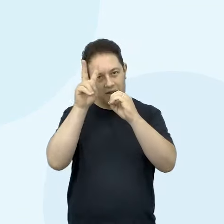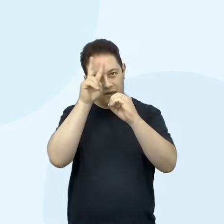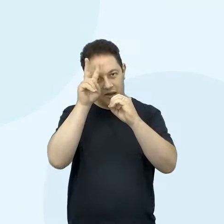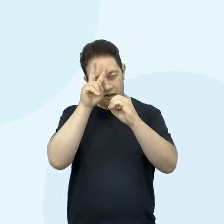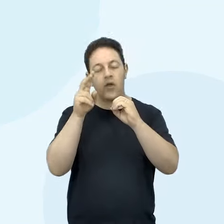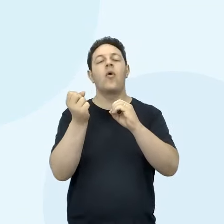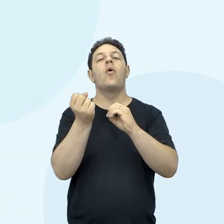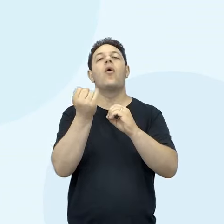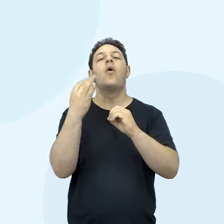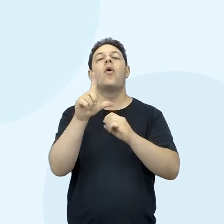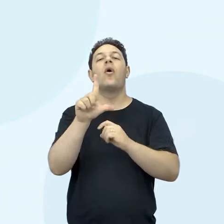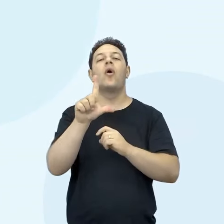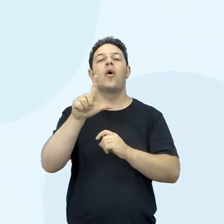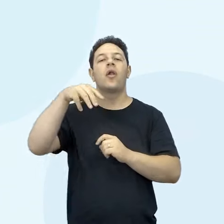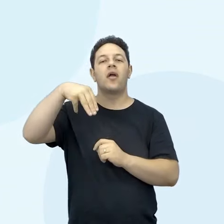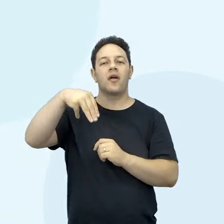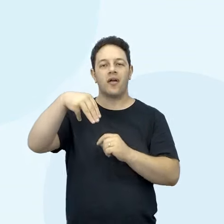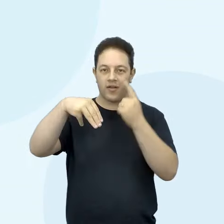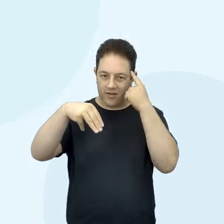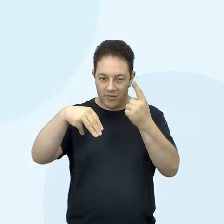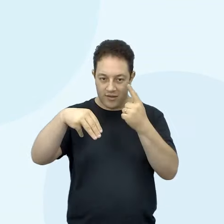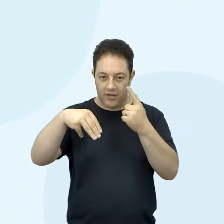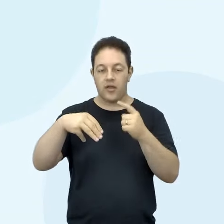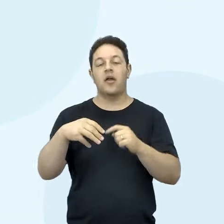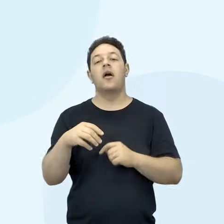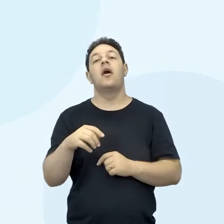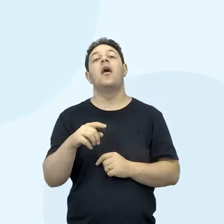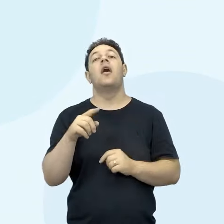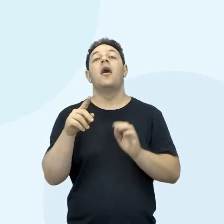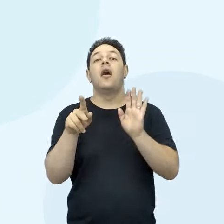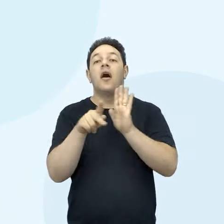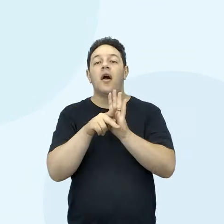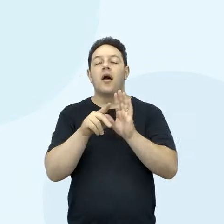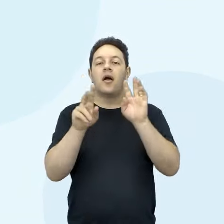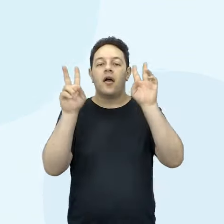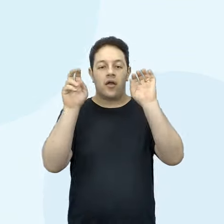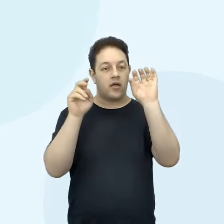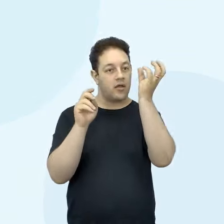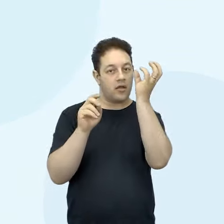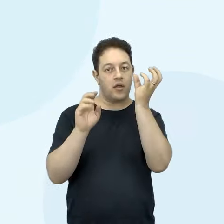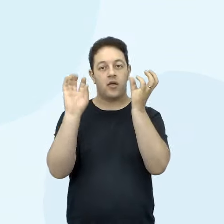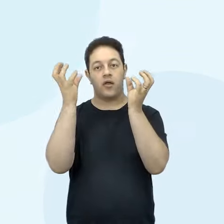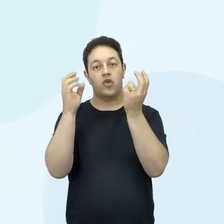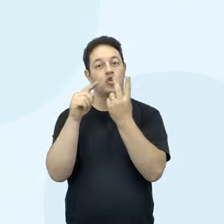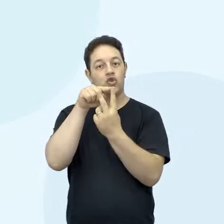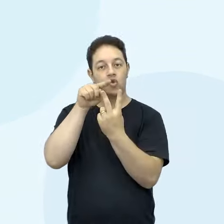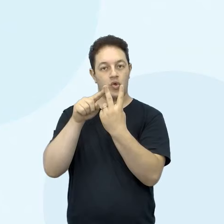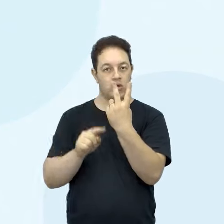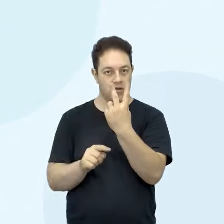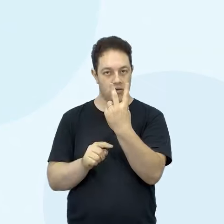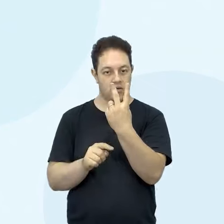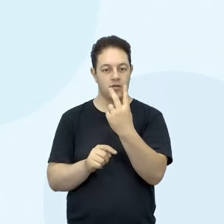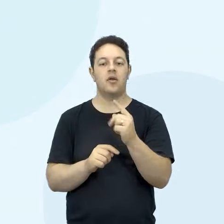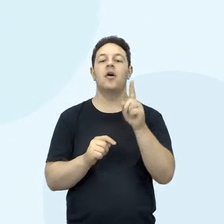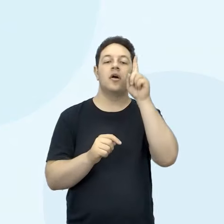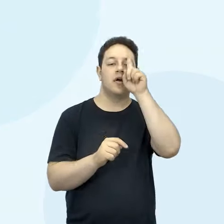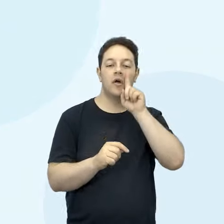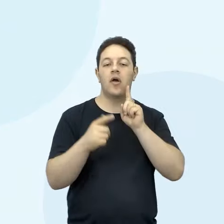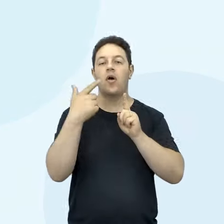dada no problema, da lâmpada incandescente e da lâmpada fluorescente